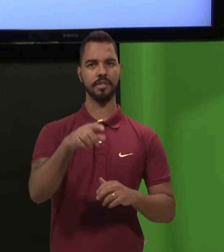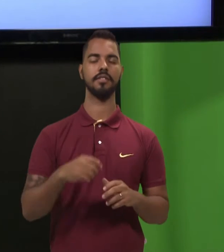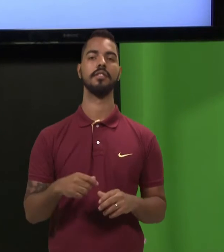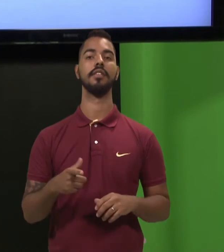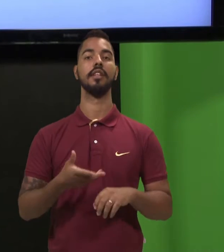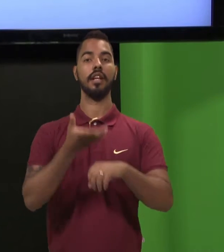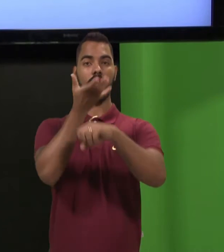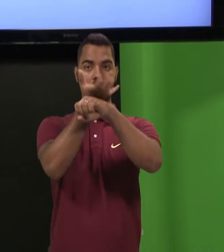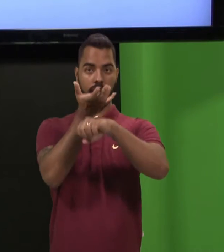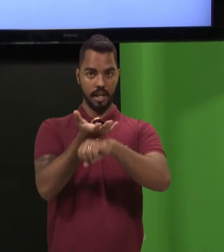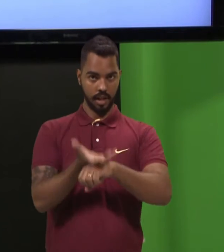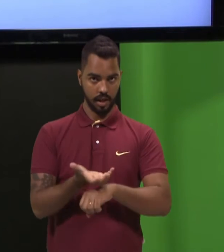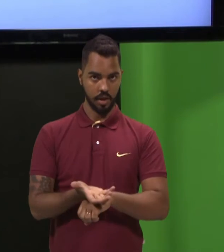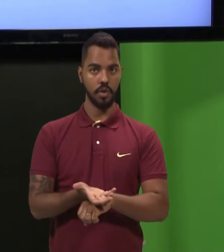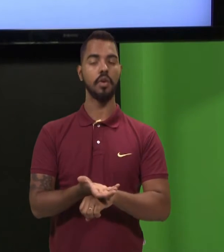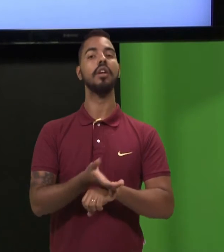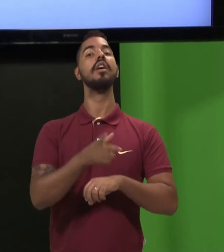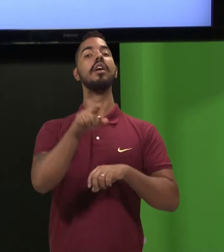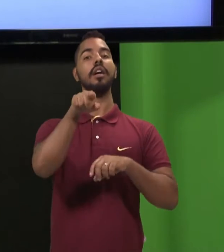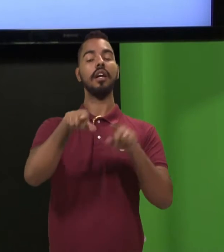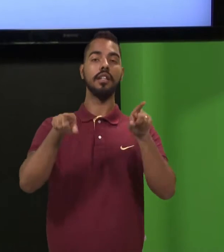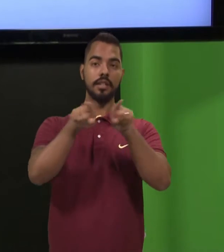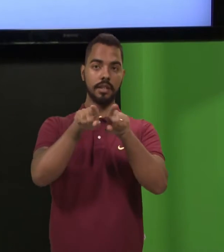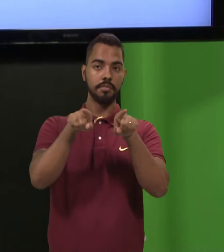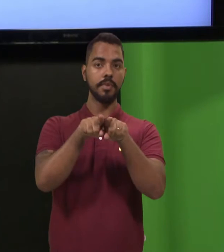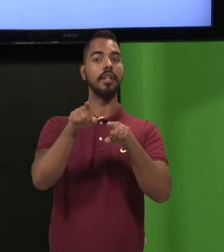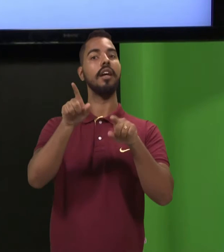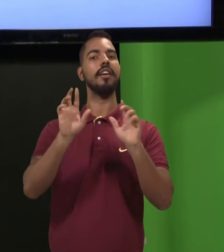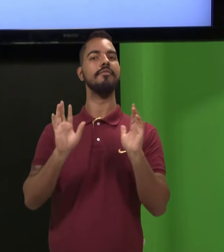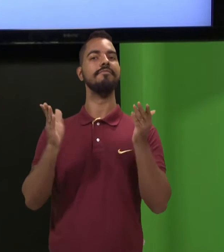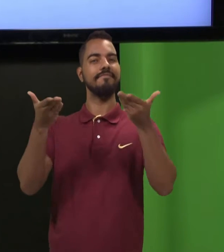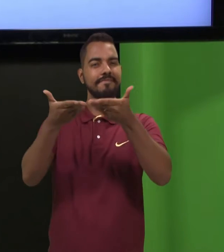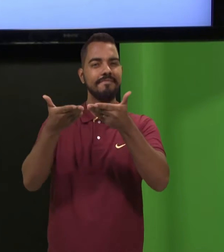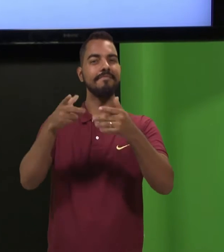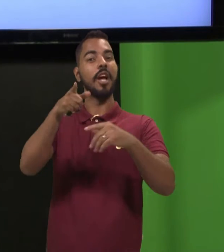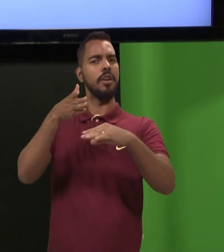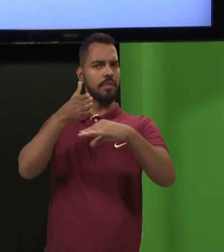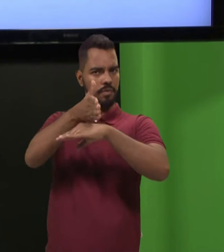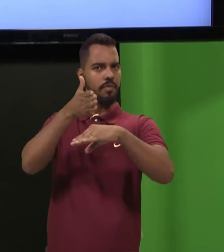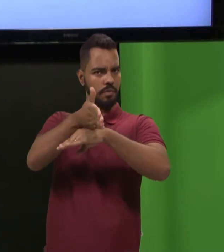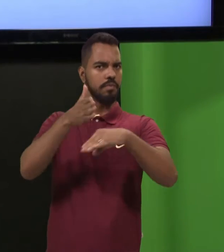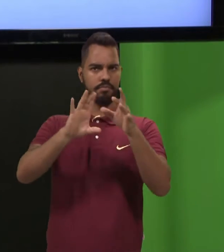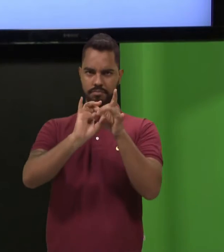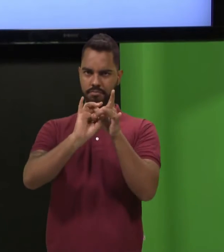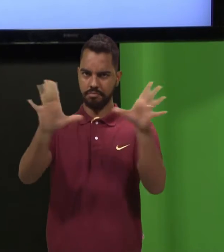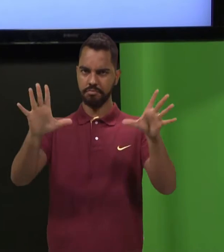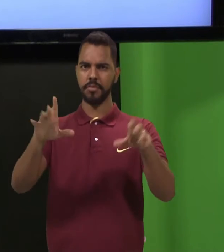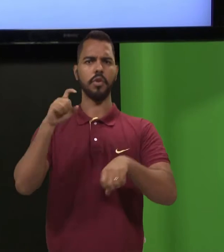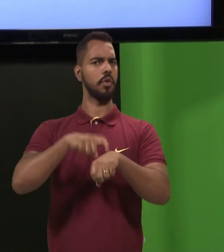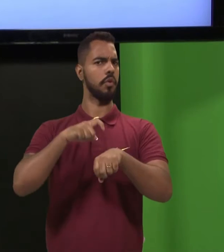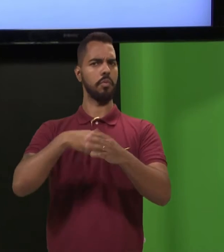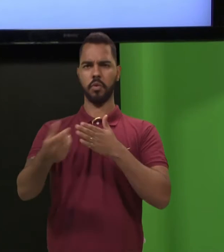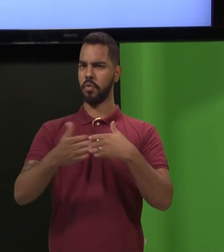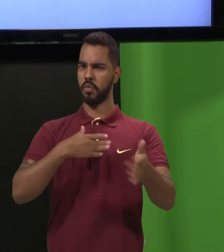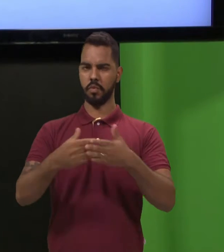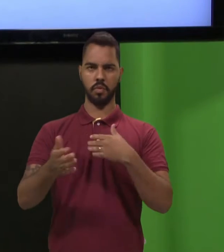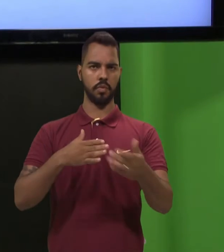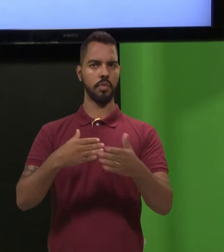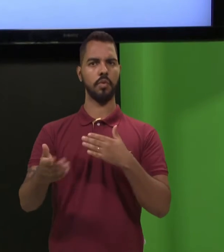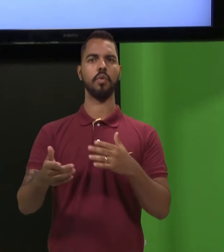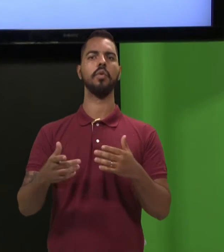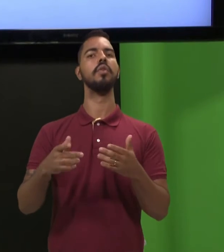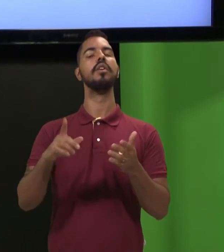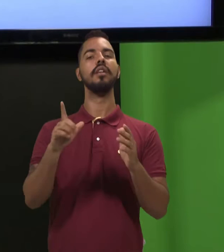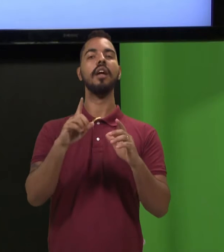o conteúdo programático do plano de ensino, vocês também terão acesso à sala virtual dessa disciplina, onde poderá acessar a qualquer momento